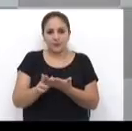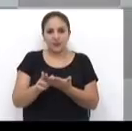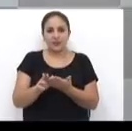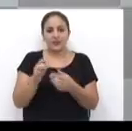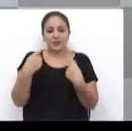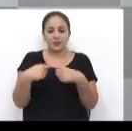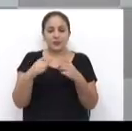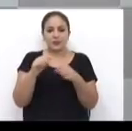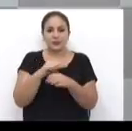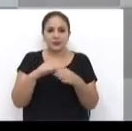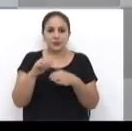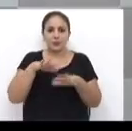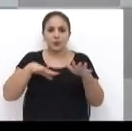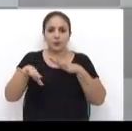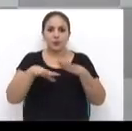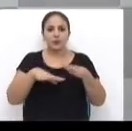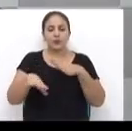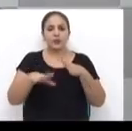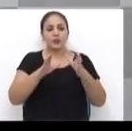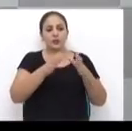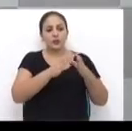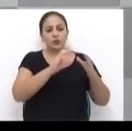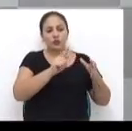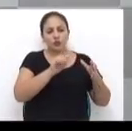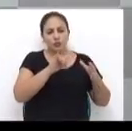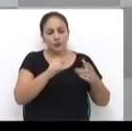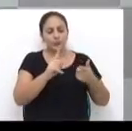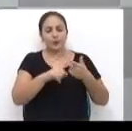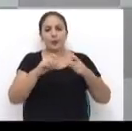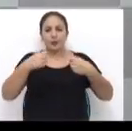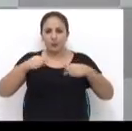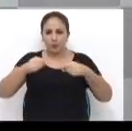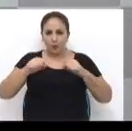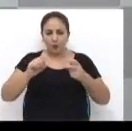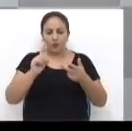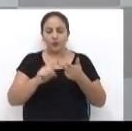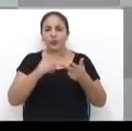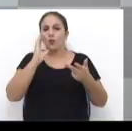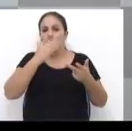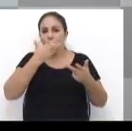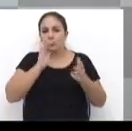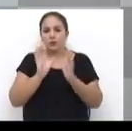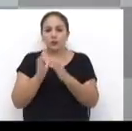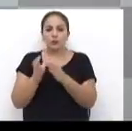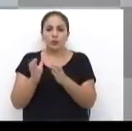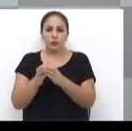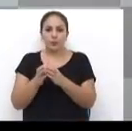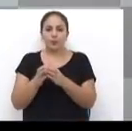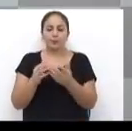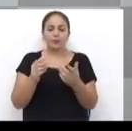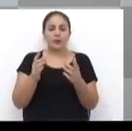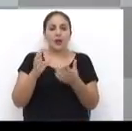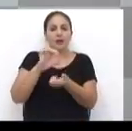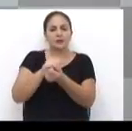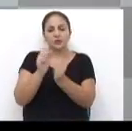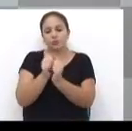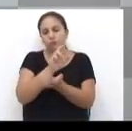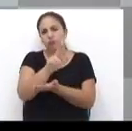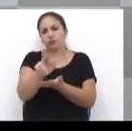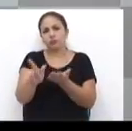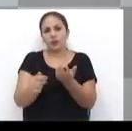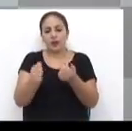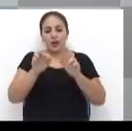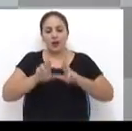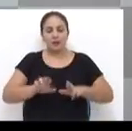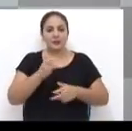do motocross, pessoal que é ligado ao Fusca Clube, pessoal que é ligado ao artesanato, são áreas que não possuem um local específico para a prática